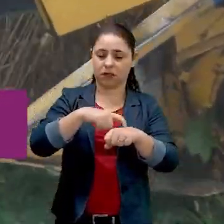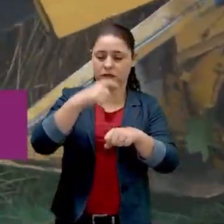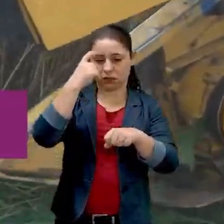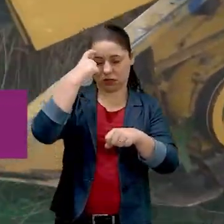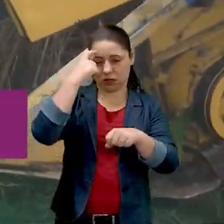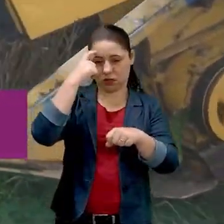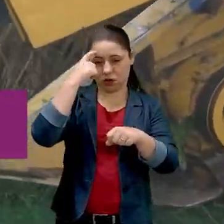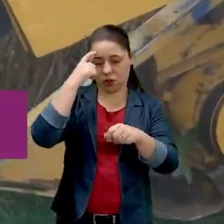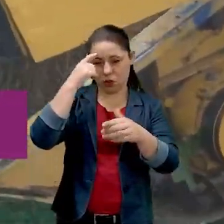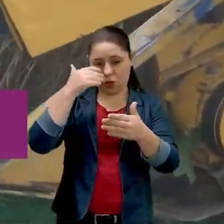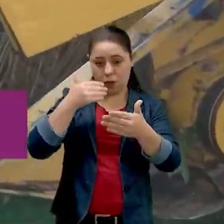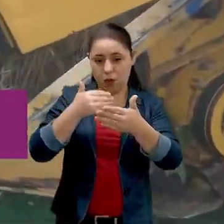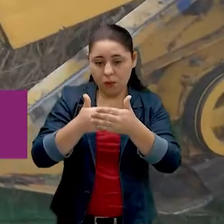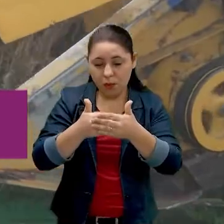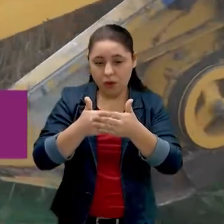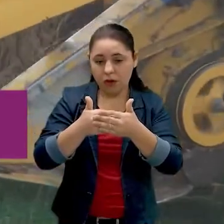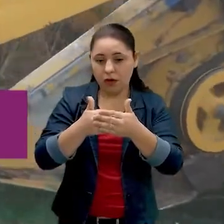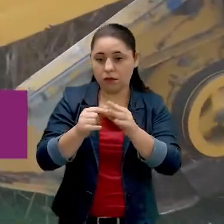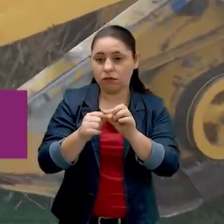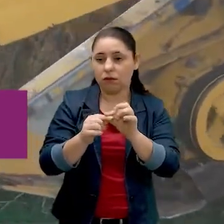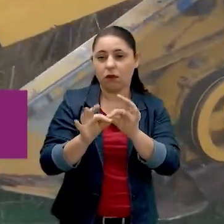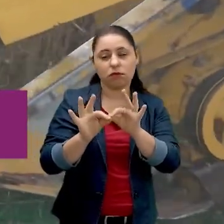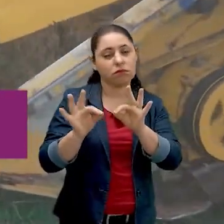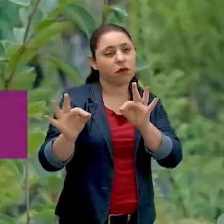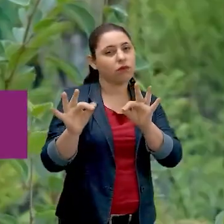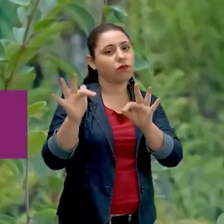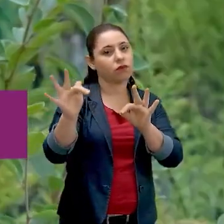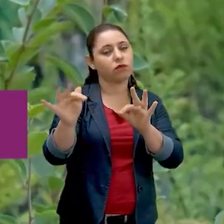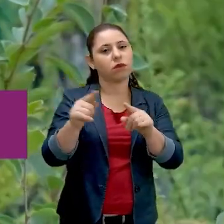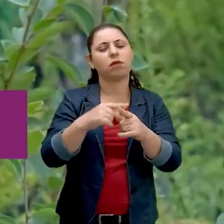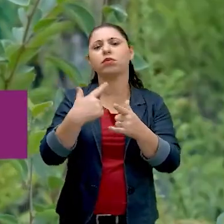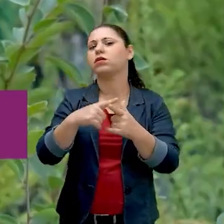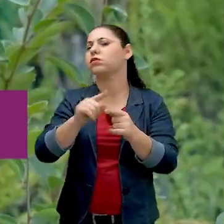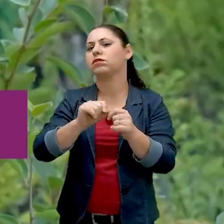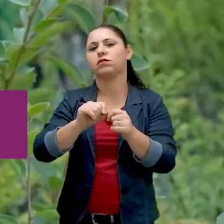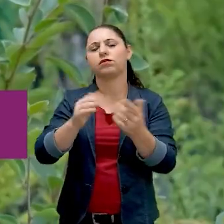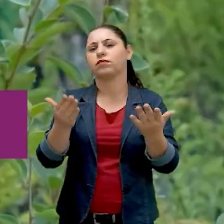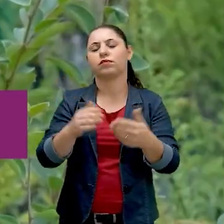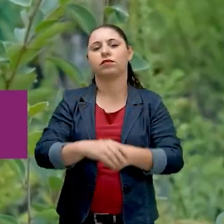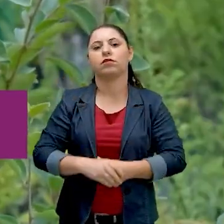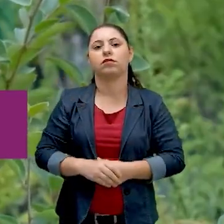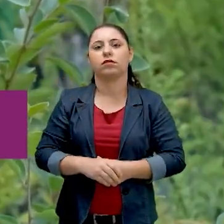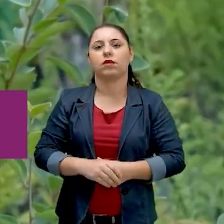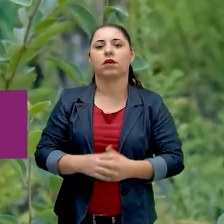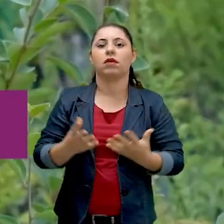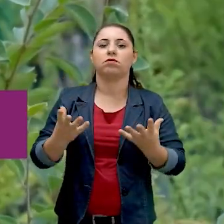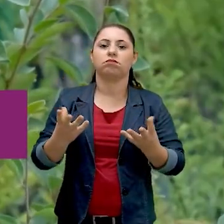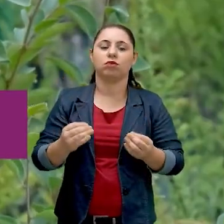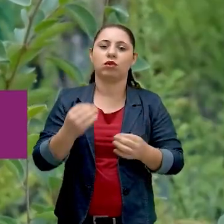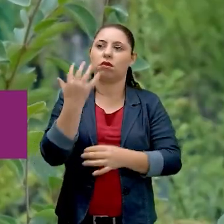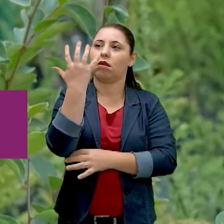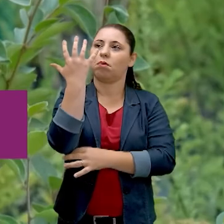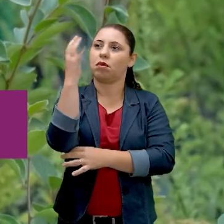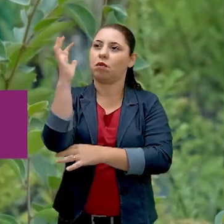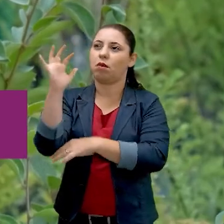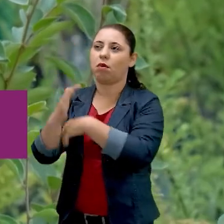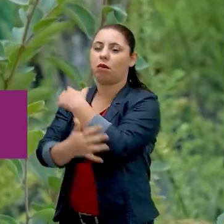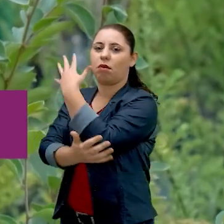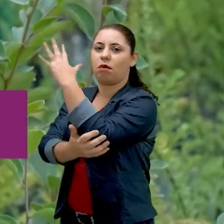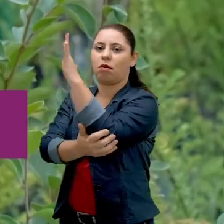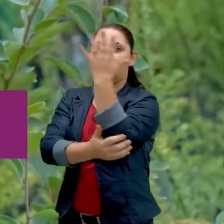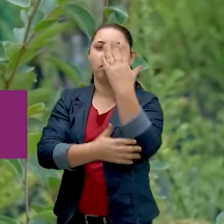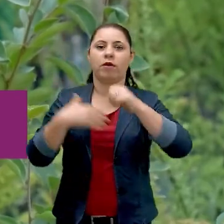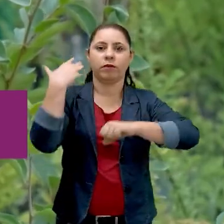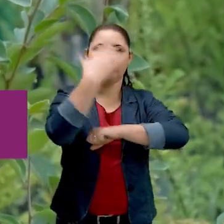da produção interna. E nós não fizemos isso. Por que não fizemos isso? Demanda muita questão ambiental, de